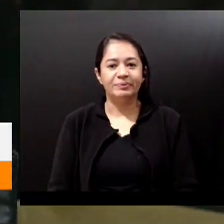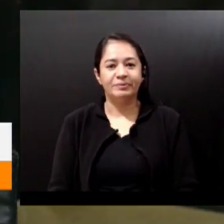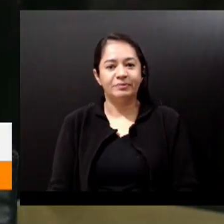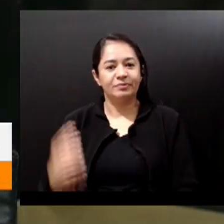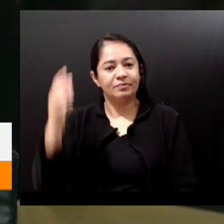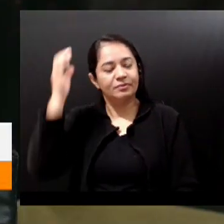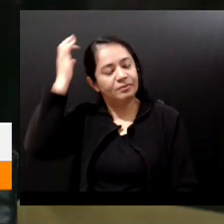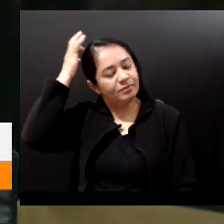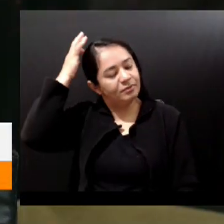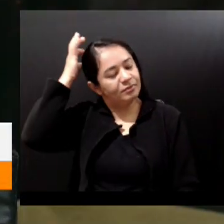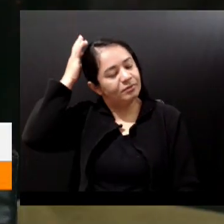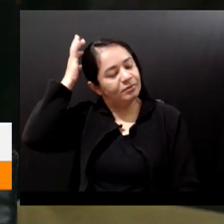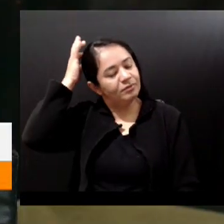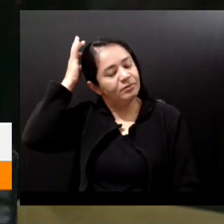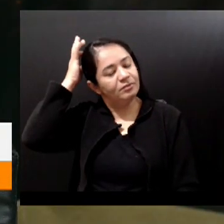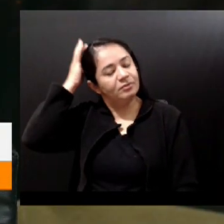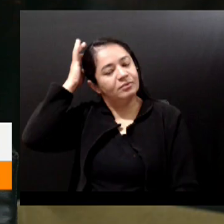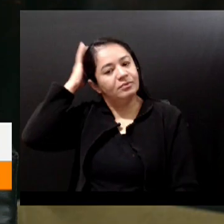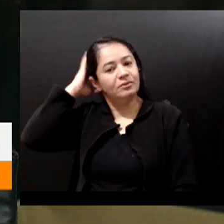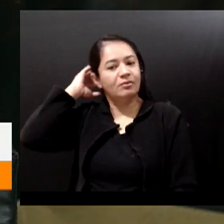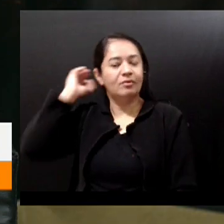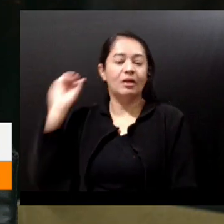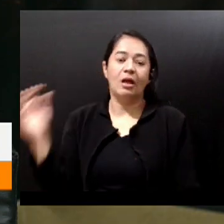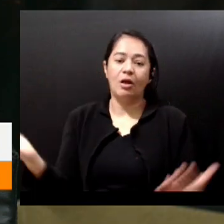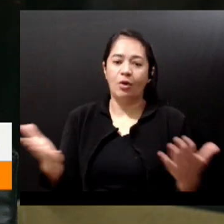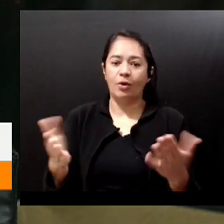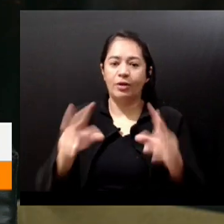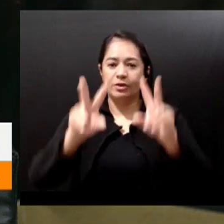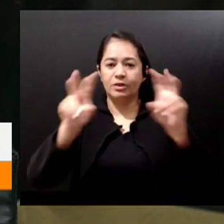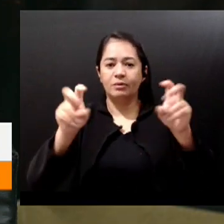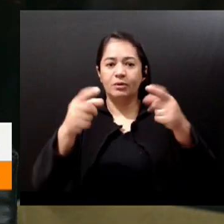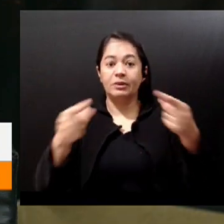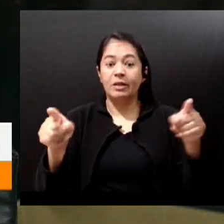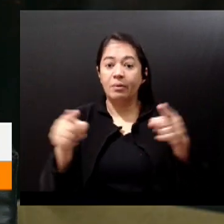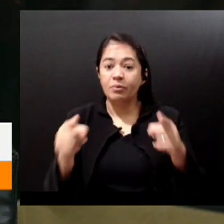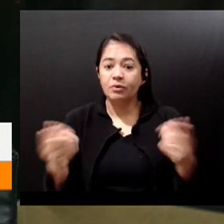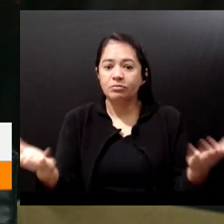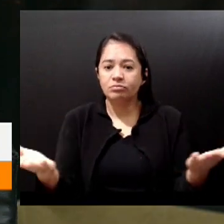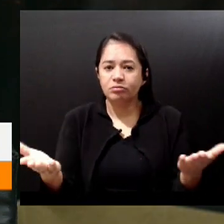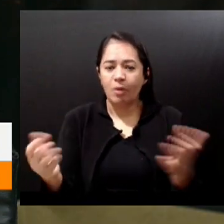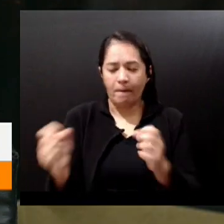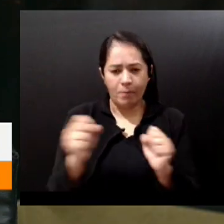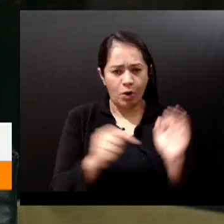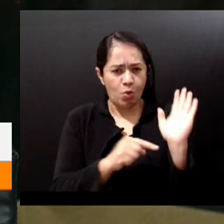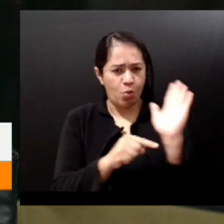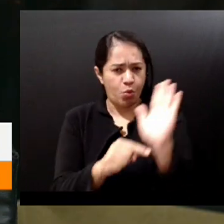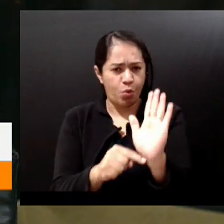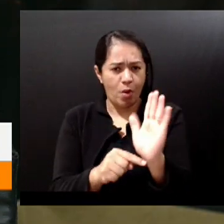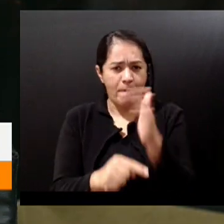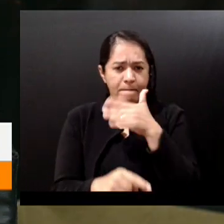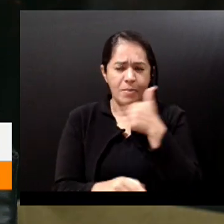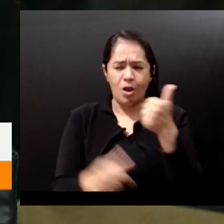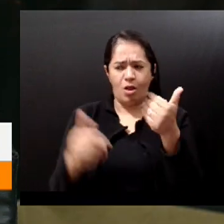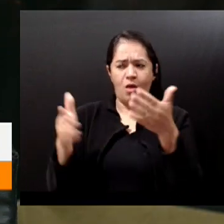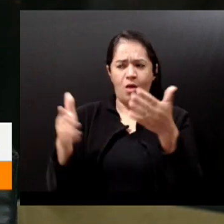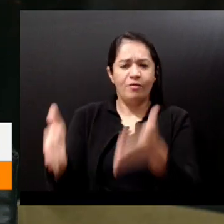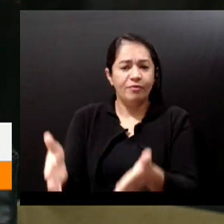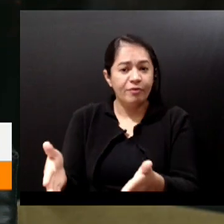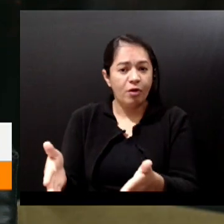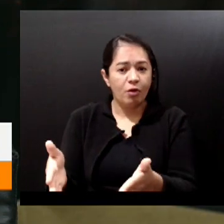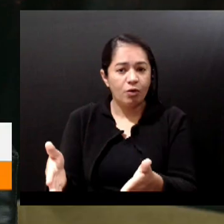músicas, Lucas, no seu ponto de vista, música pode ajudar a melhorar a concentração? E aí os certos tipos